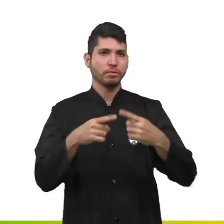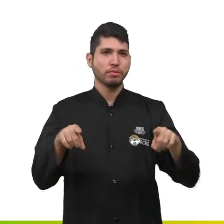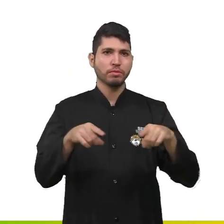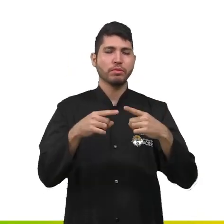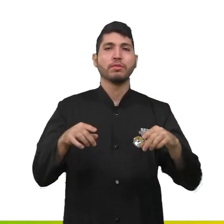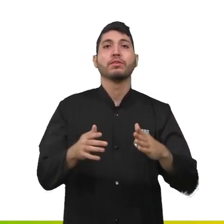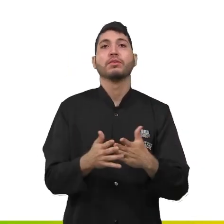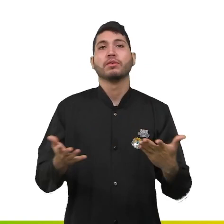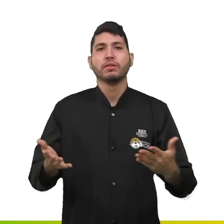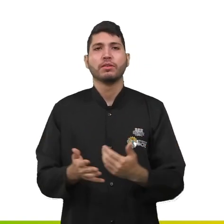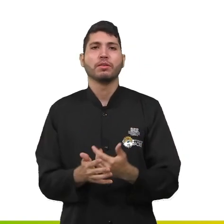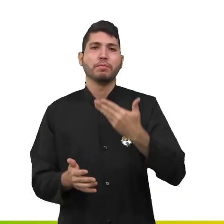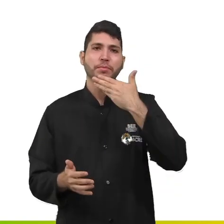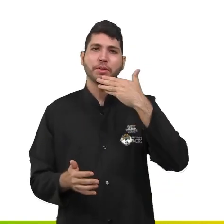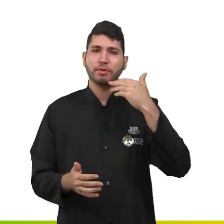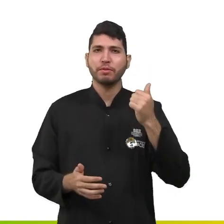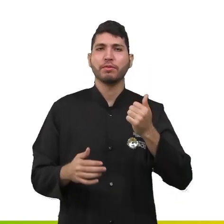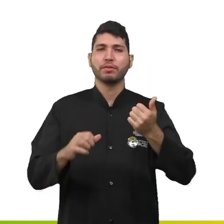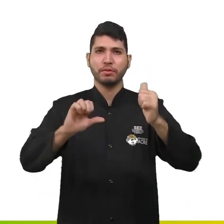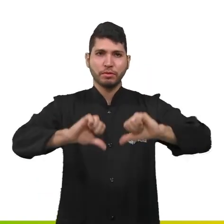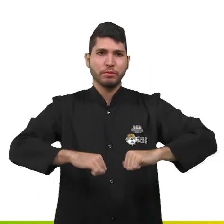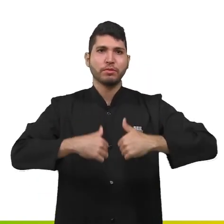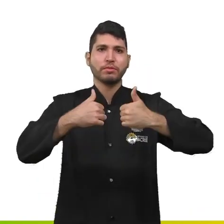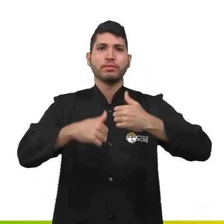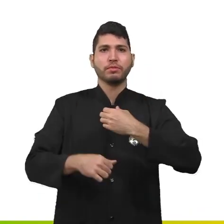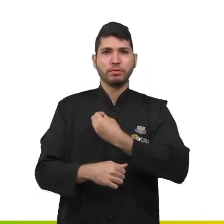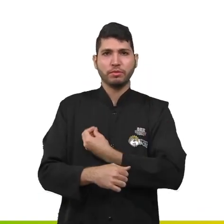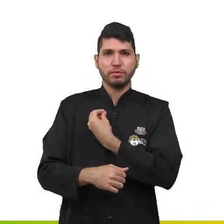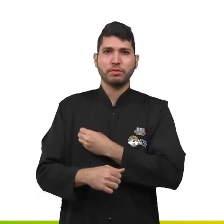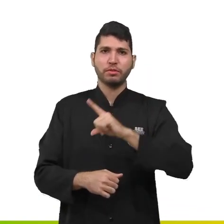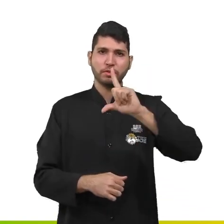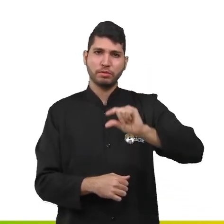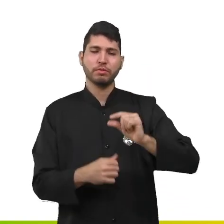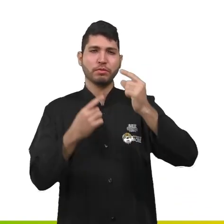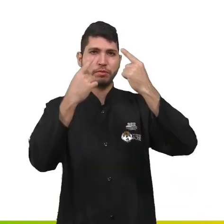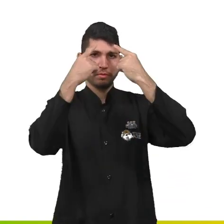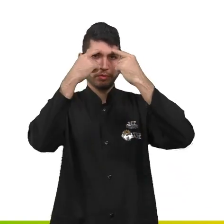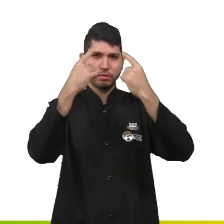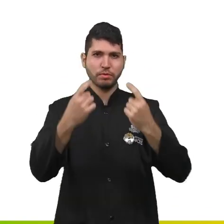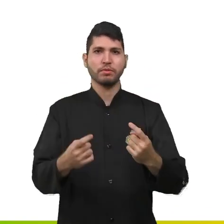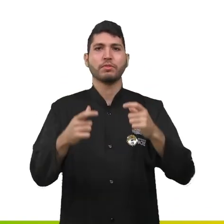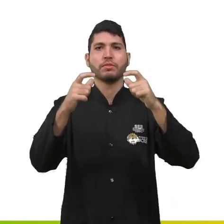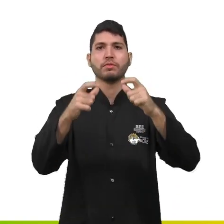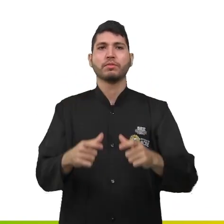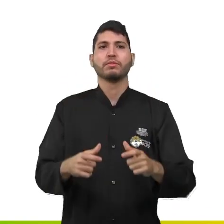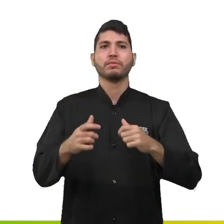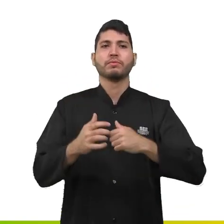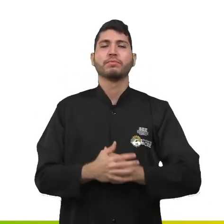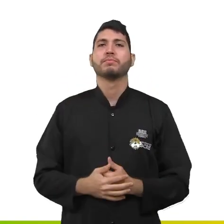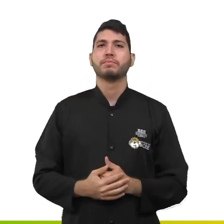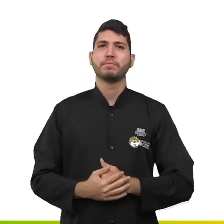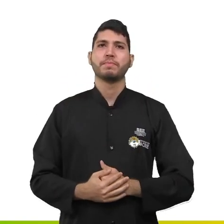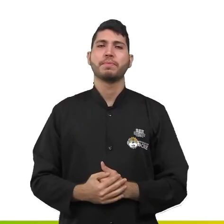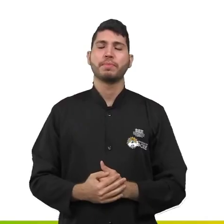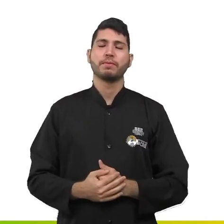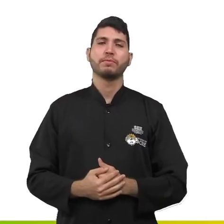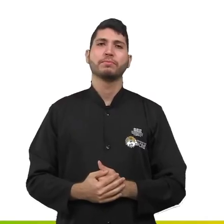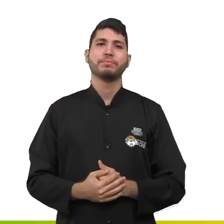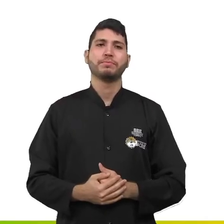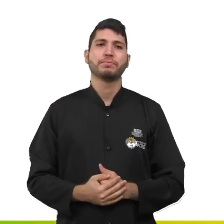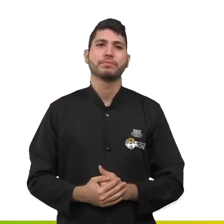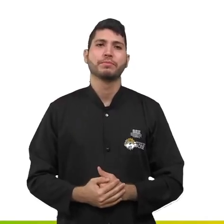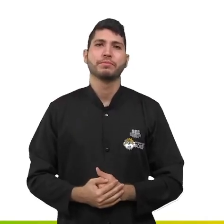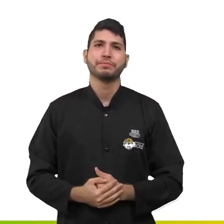na autoestima dos participantes e a redução da violência local. Essa situação ilustra o quê? Então, vamos